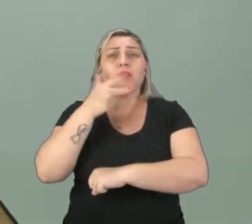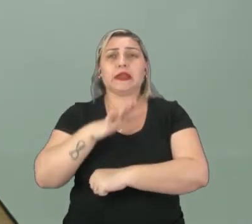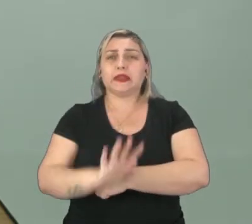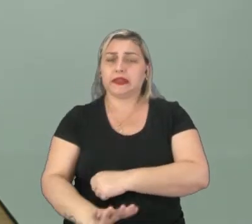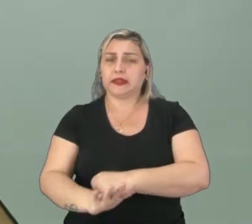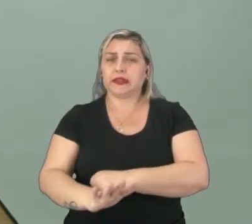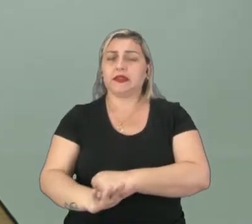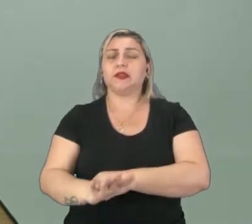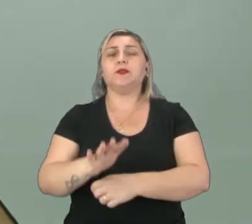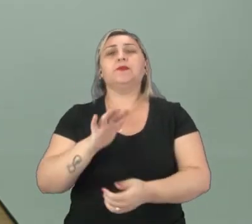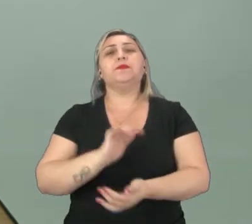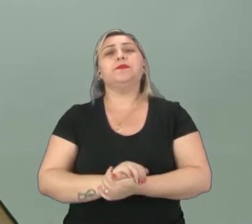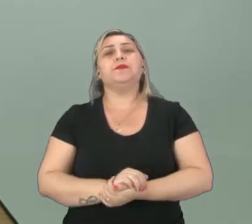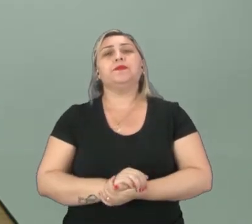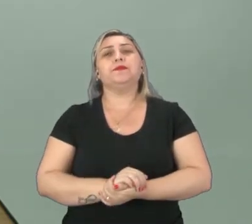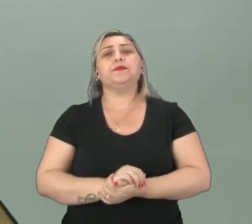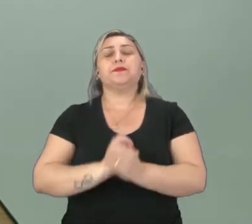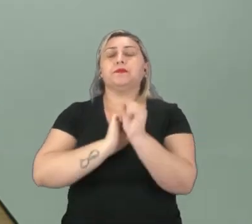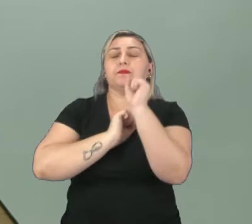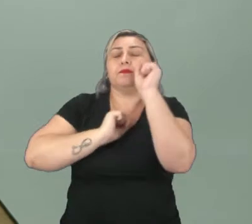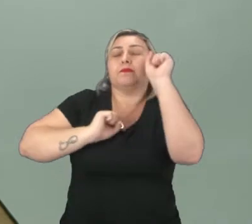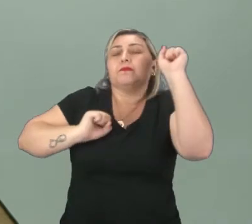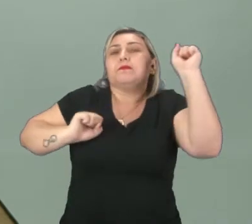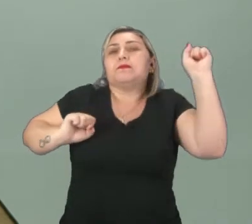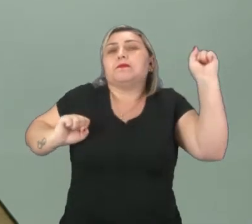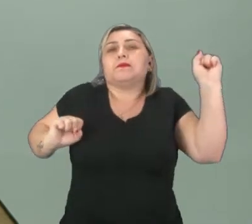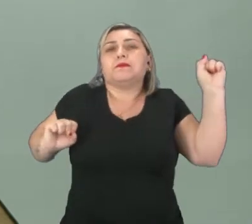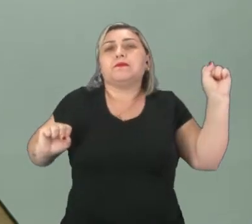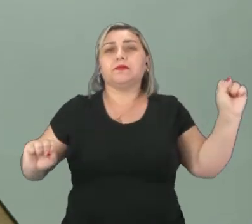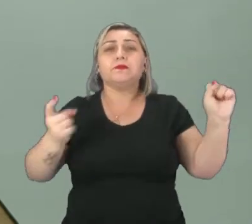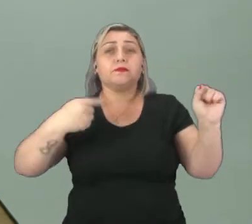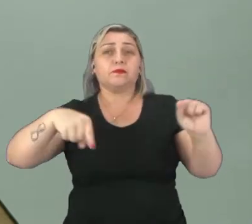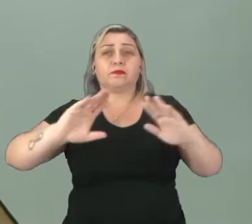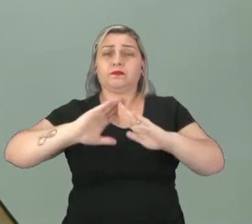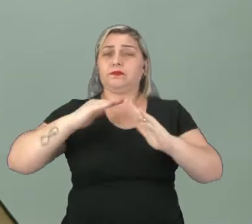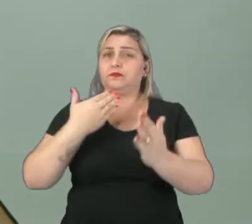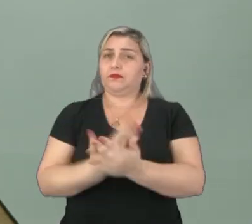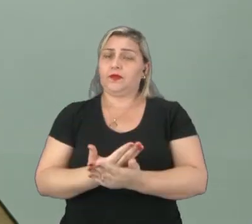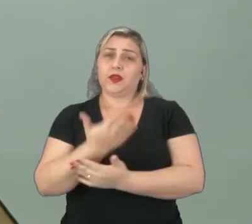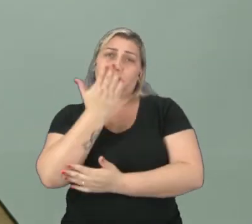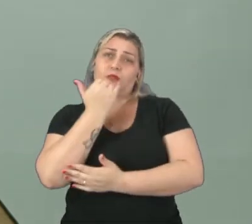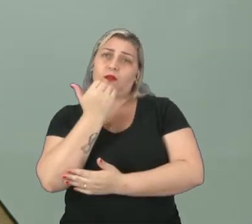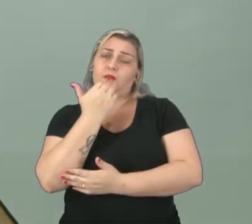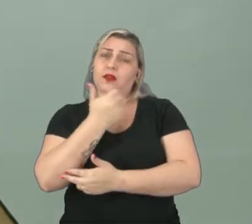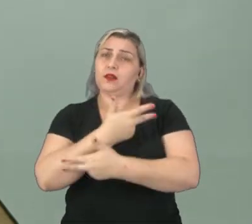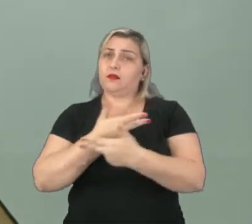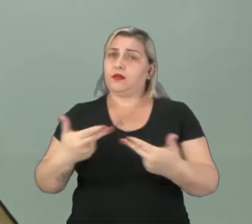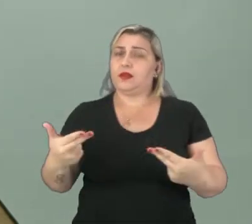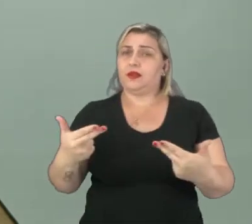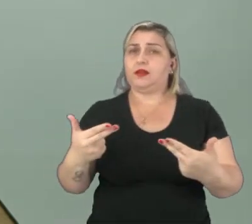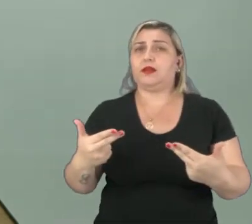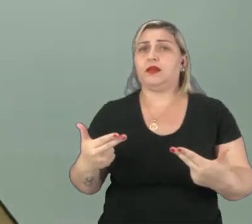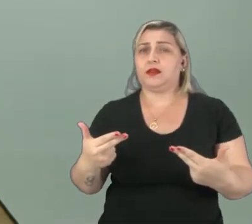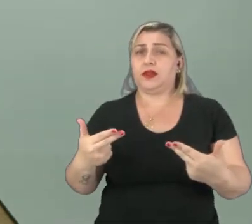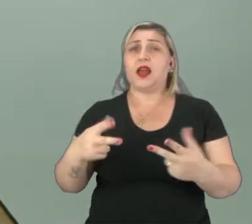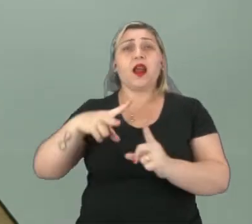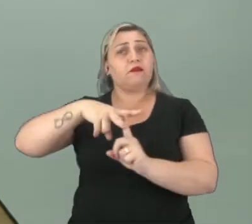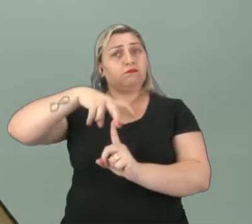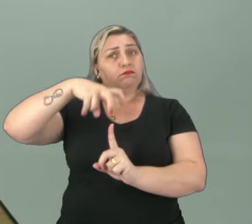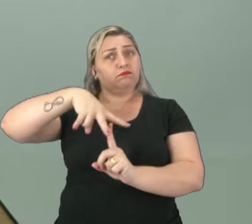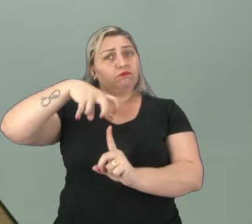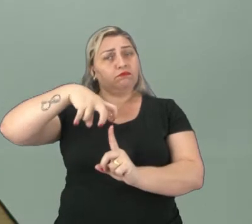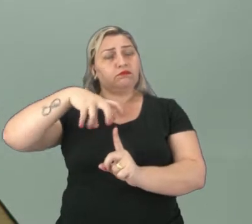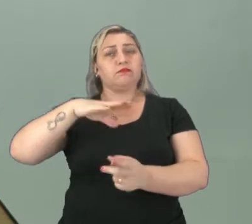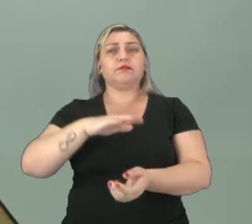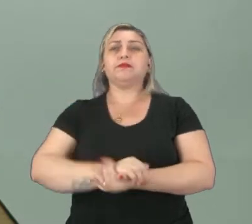criança que, quando acordava, né, para ir para a escola, o alimento dele era